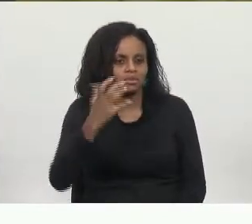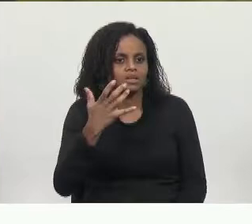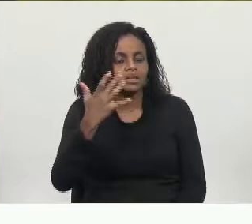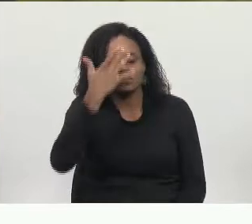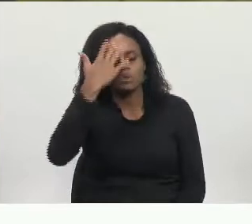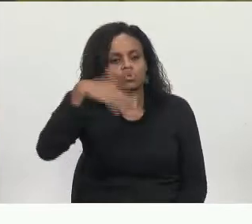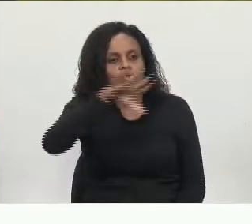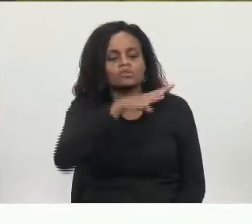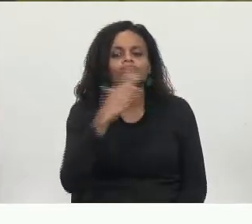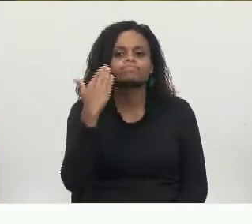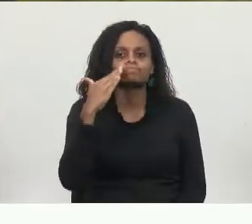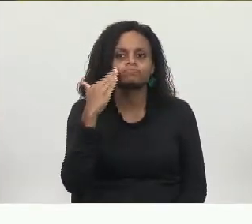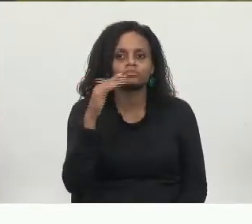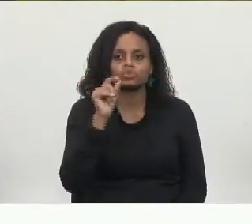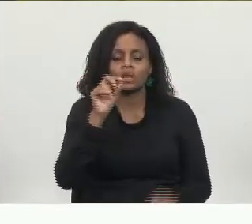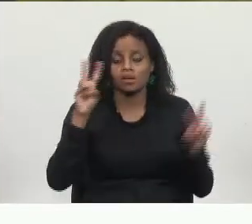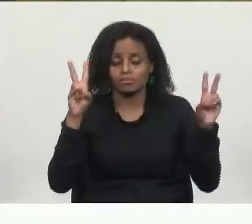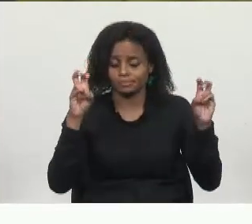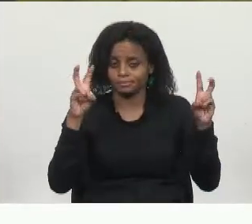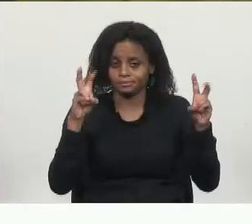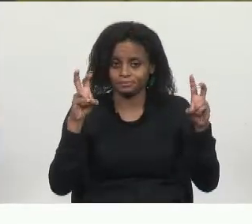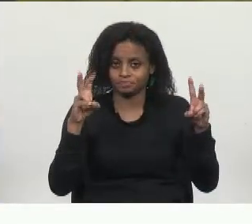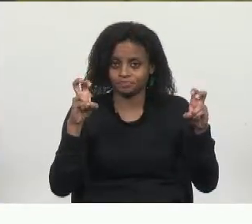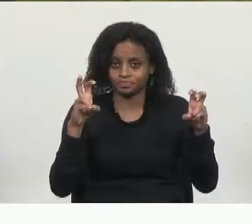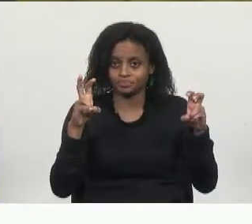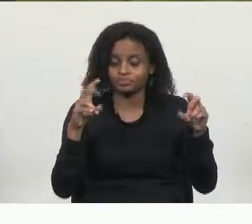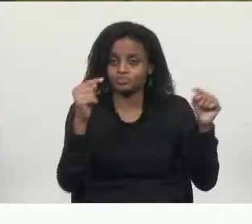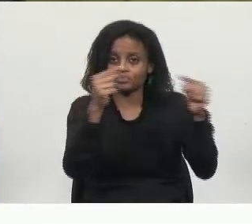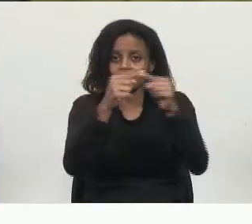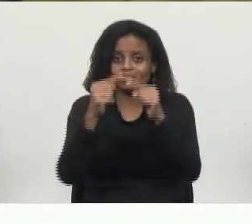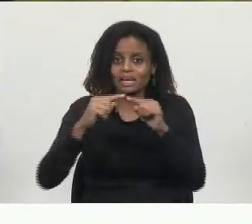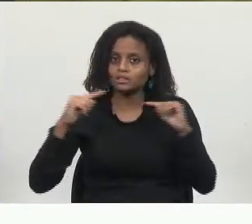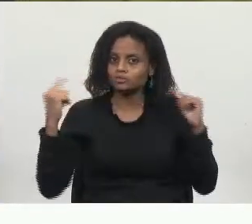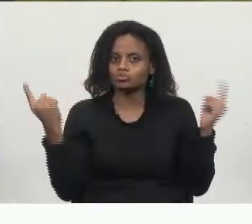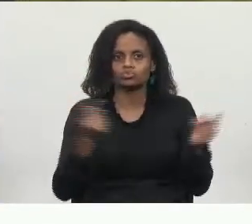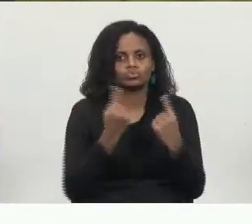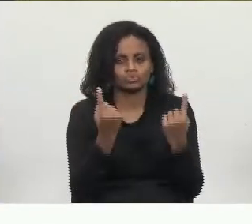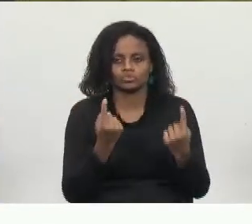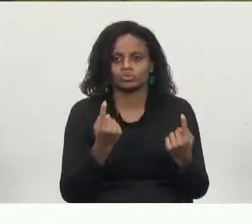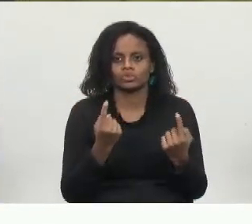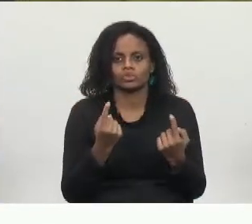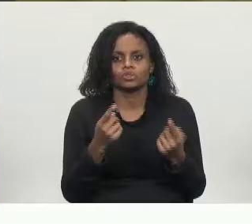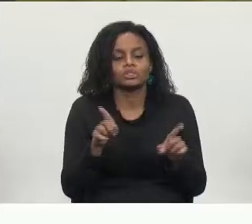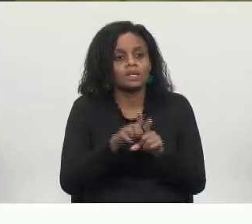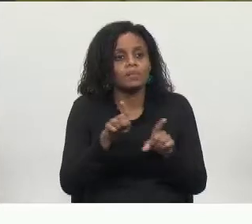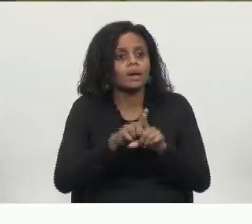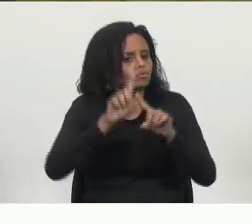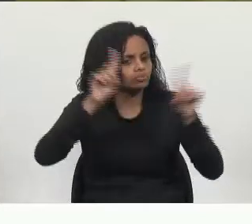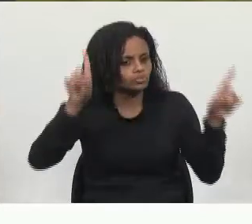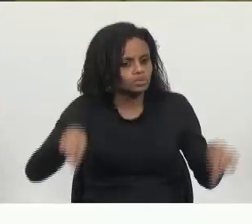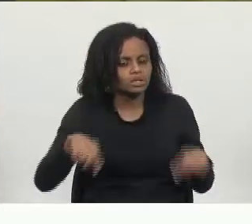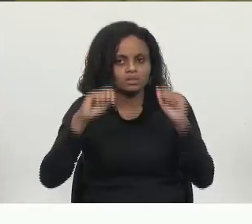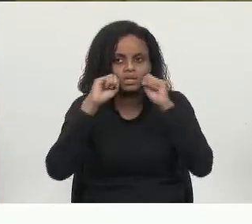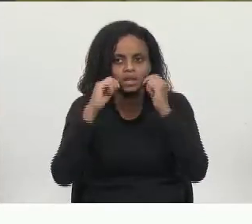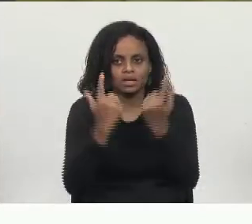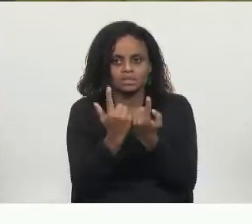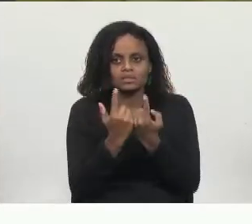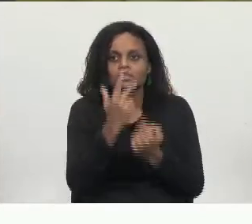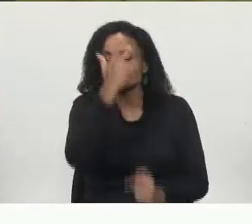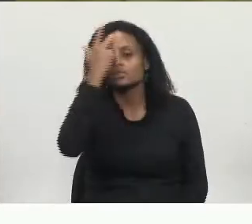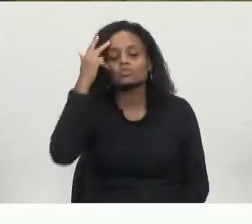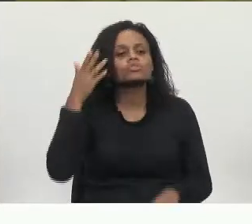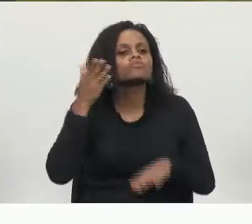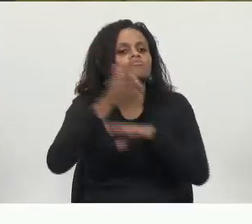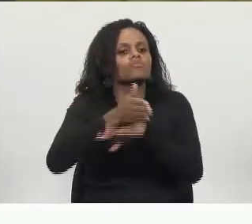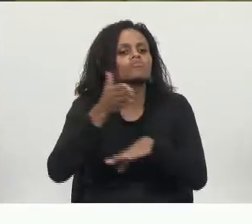compreendessem, porque isso é um tema que diz respeito não só a nós, como diz respeito aos funcionários desta casa. Com certeza. As pessoas que frequentam